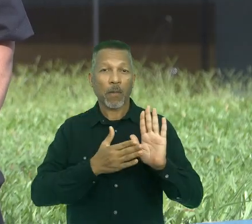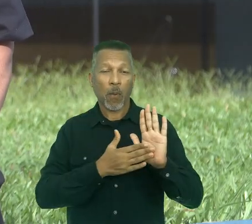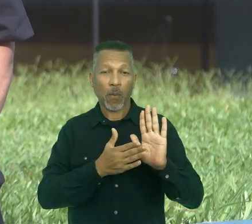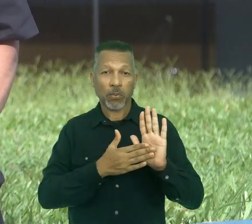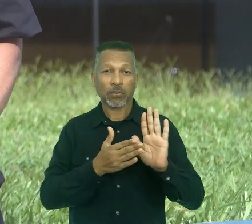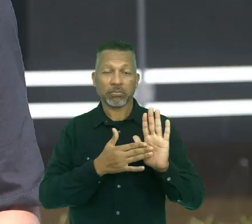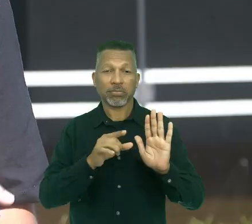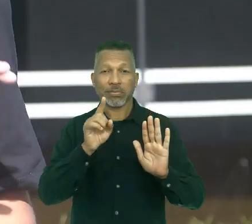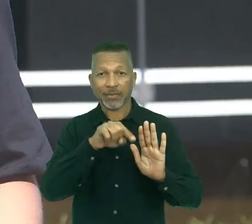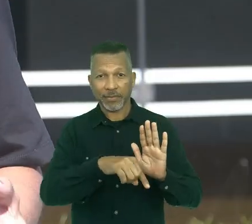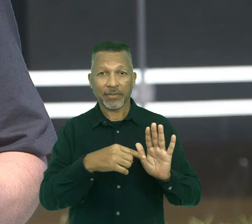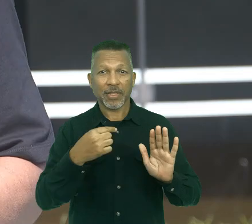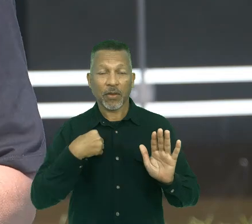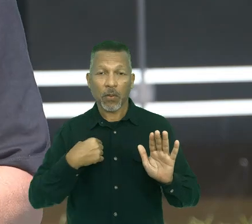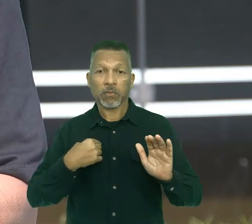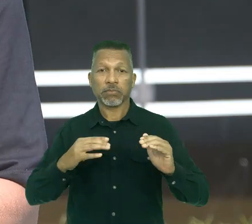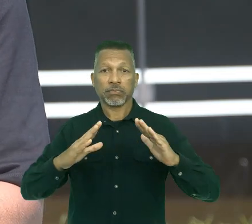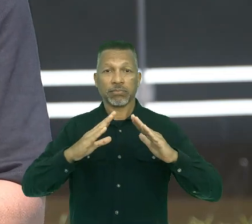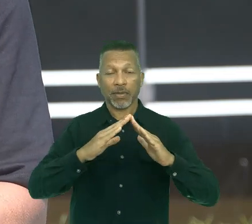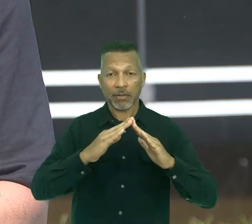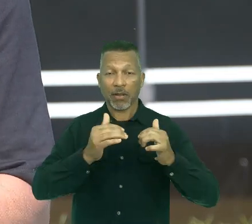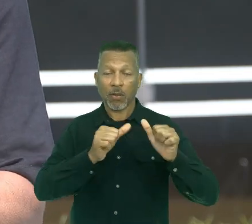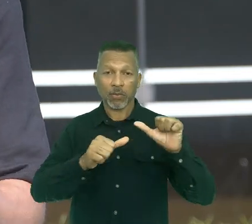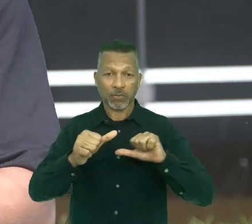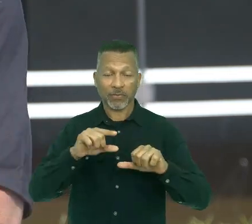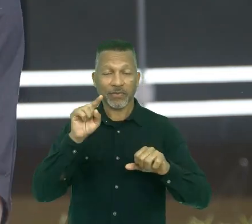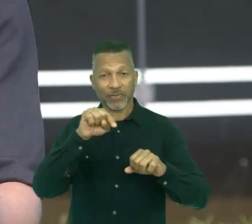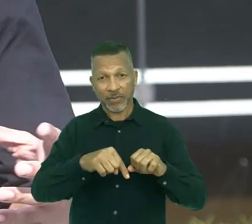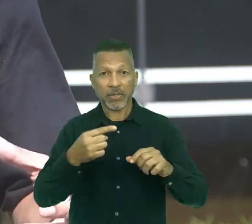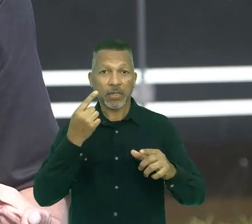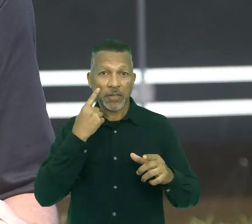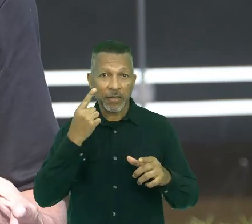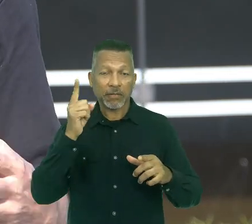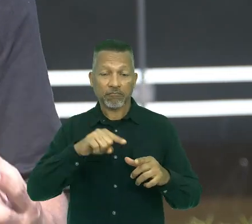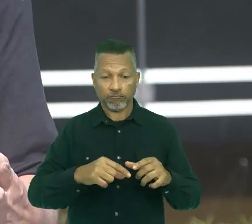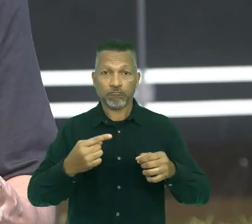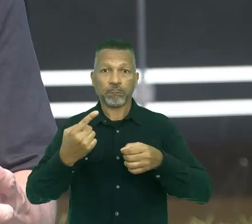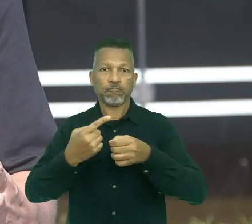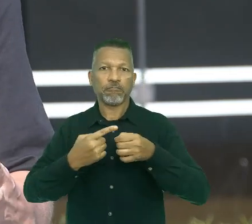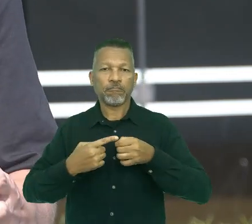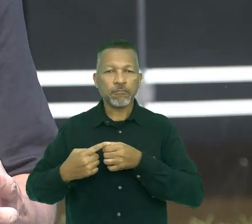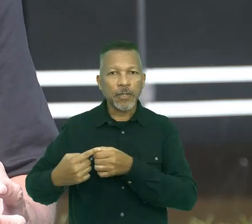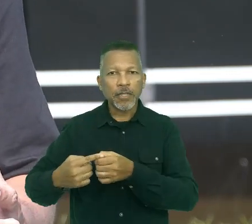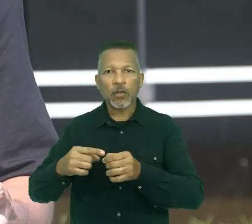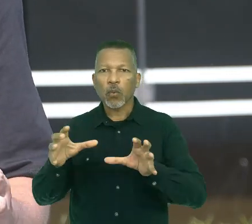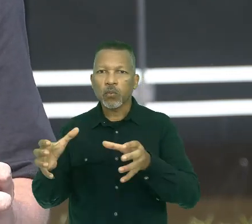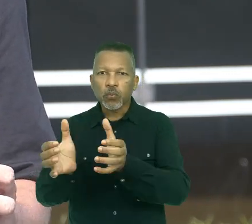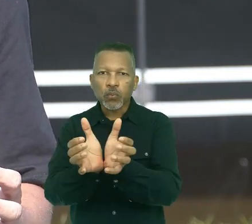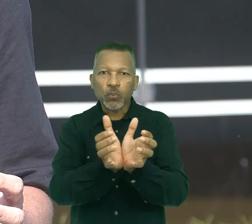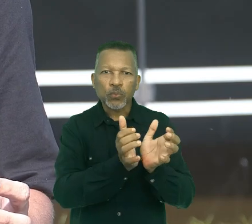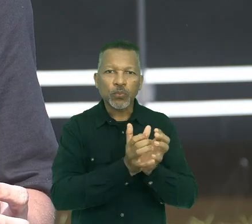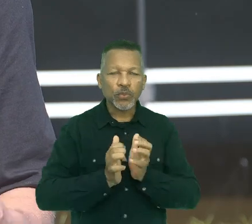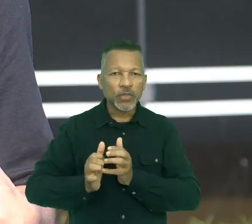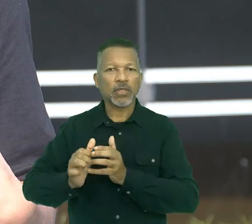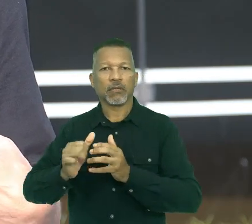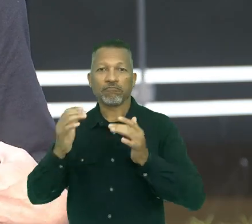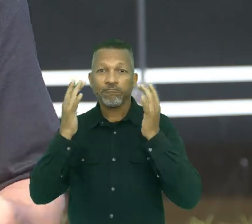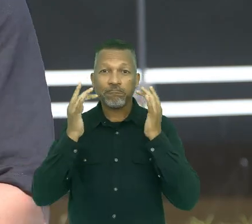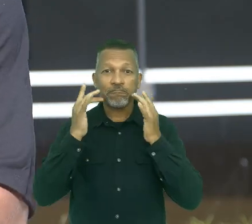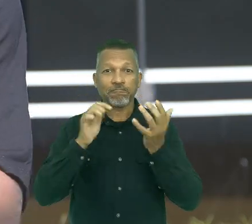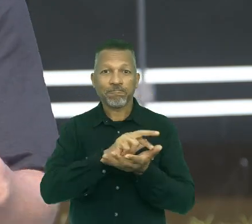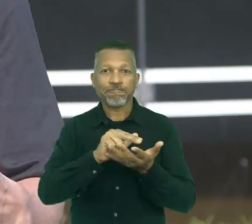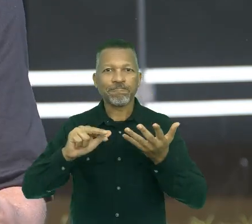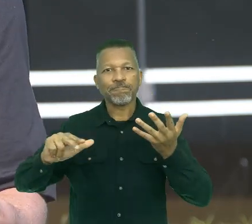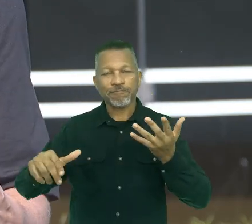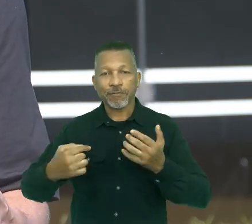Casa Laboratório. Então o Casa Laboratório vem nesse intuito de uma realidade de cidade com muitos grupos de teatro, e tinha uma